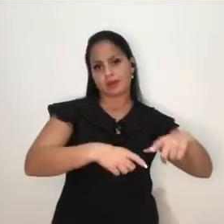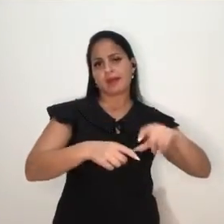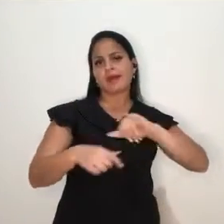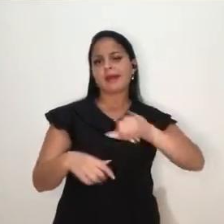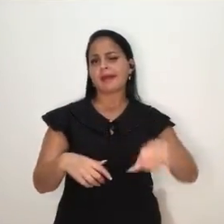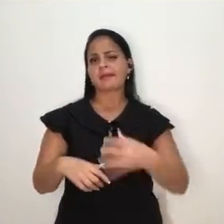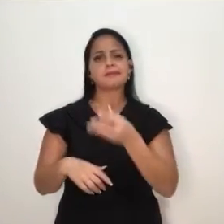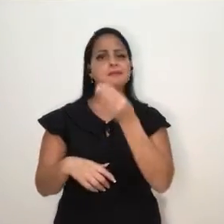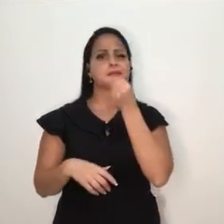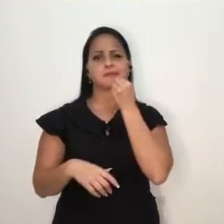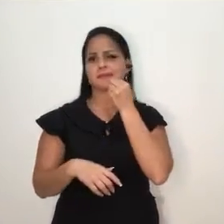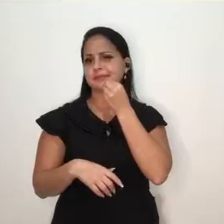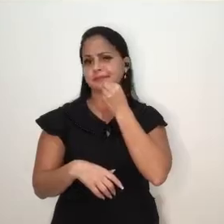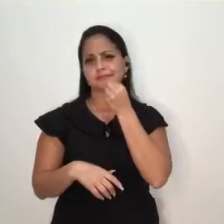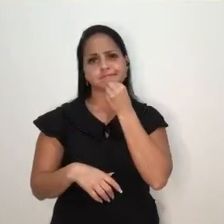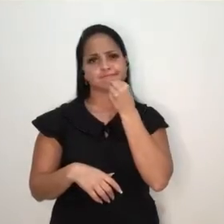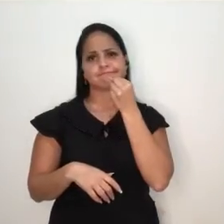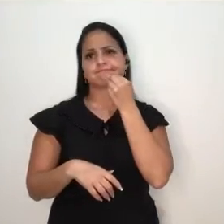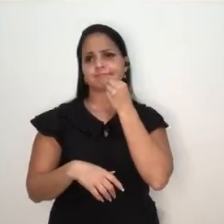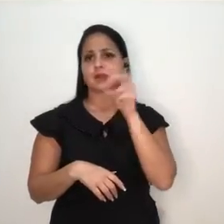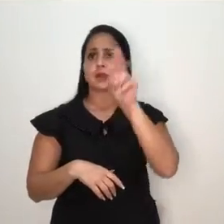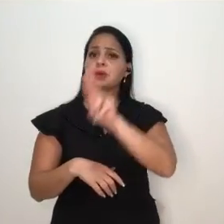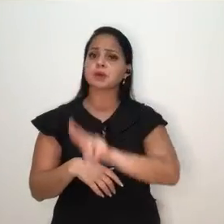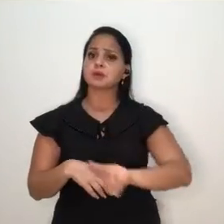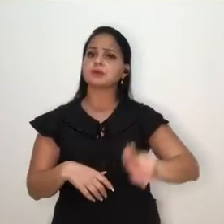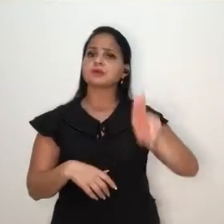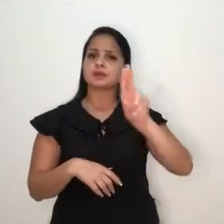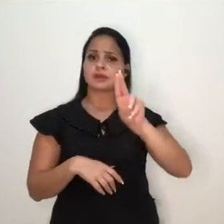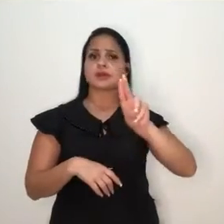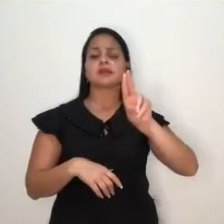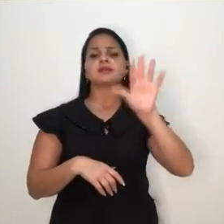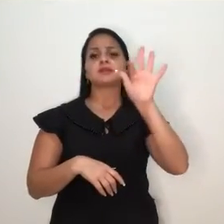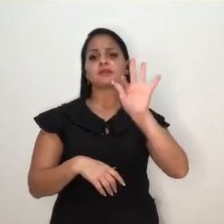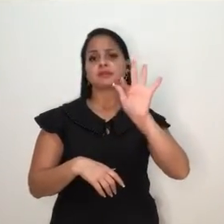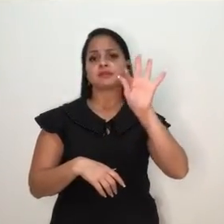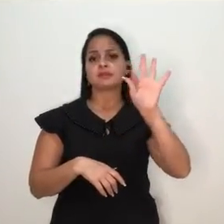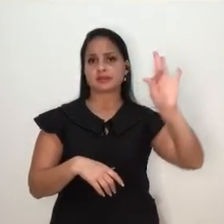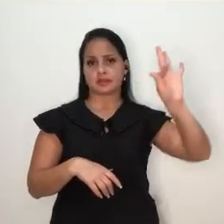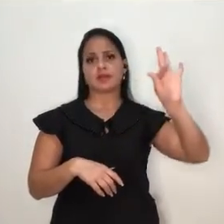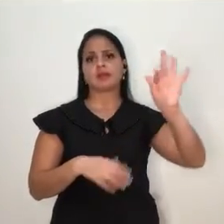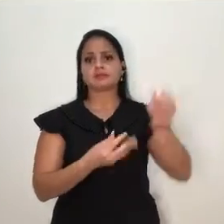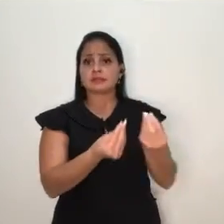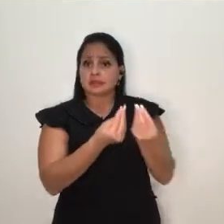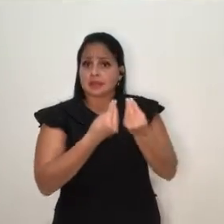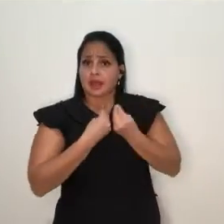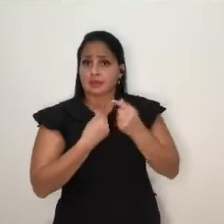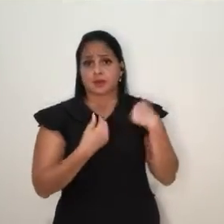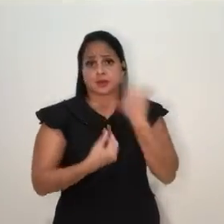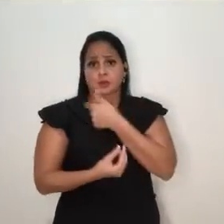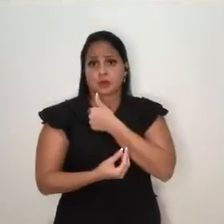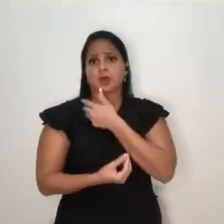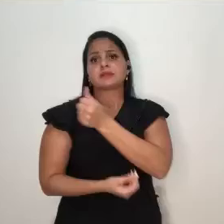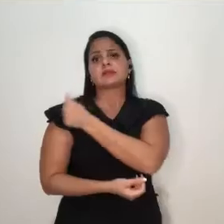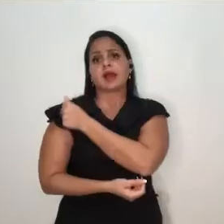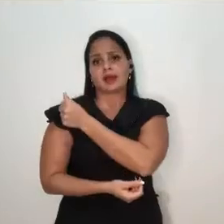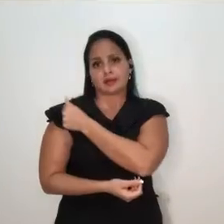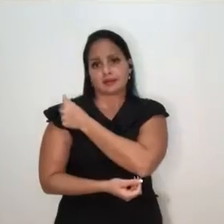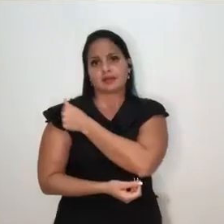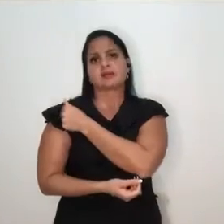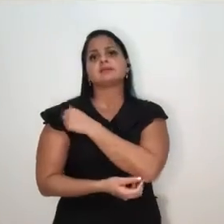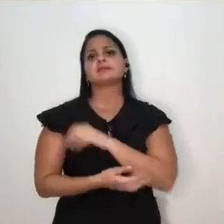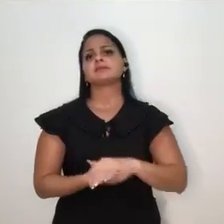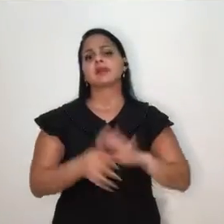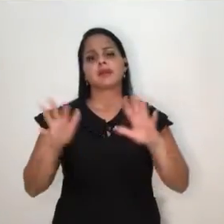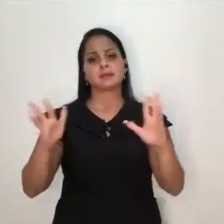essa oportunidade que as universidades federais dão pra gente como aluno, que vale